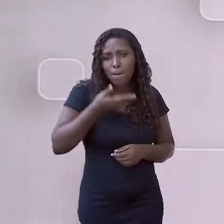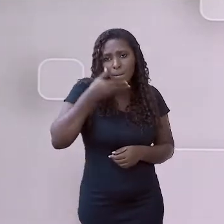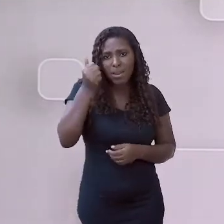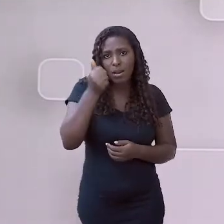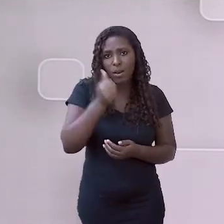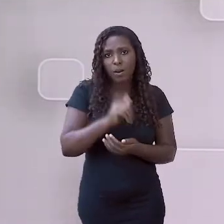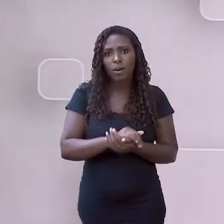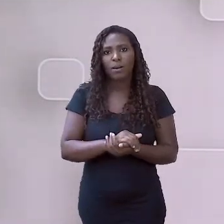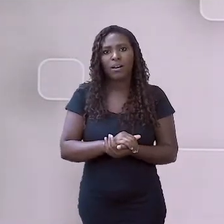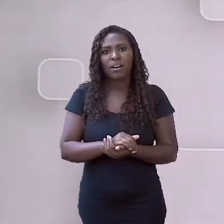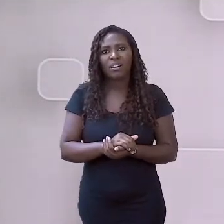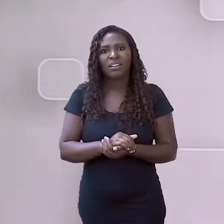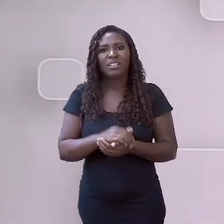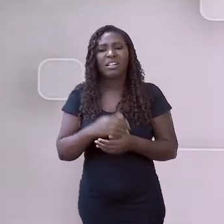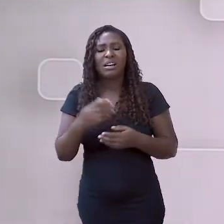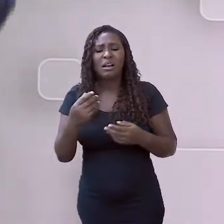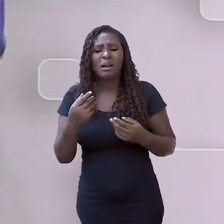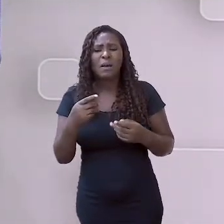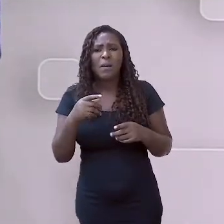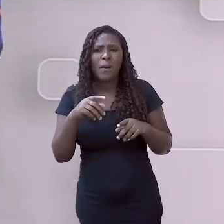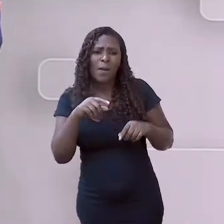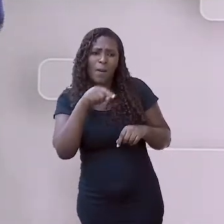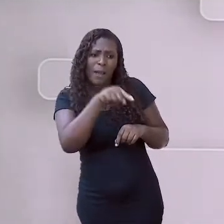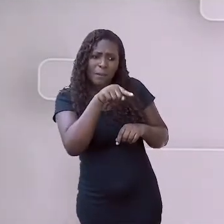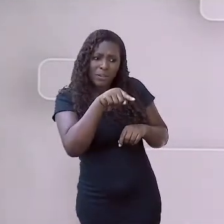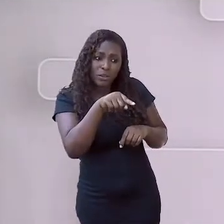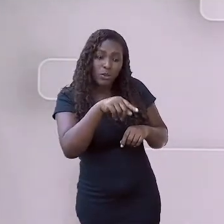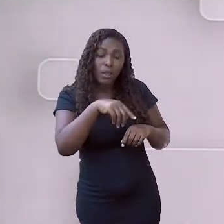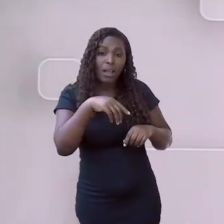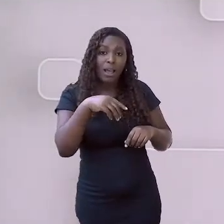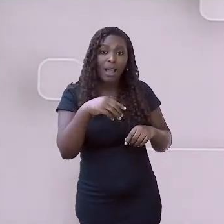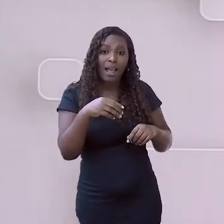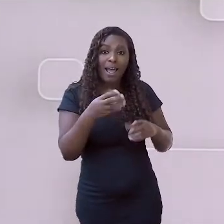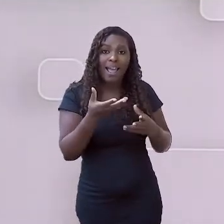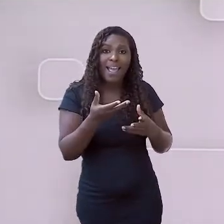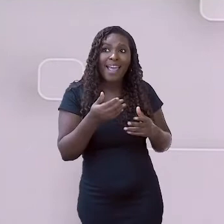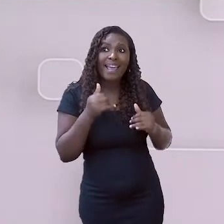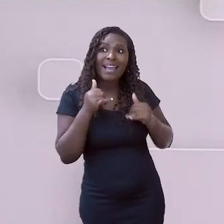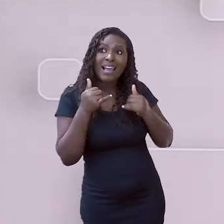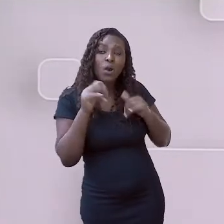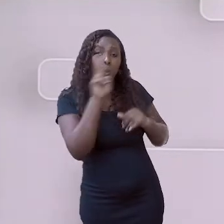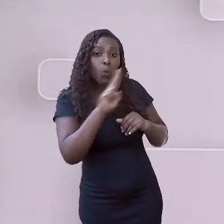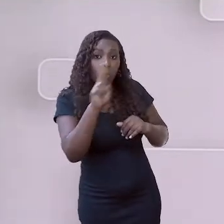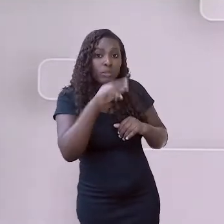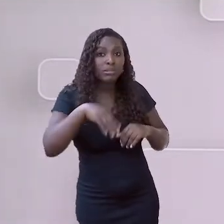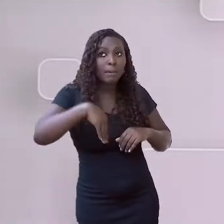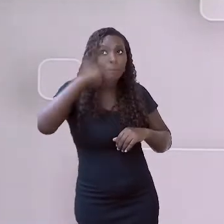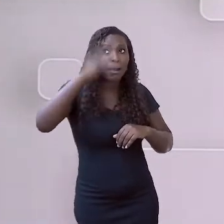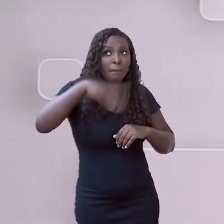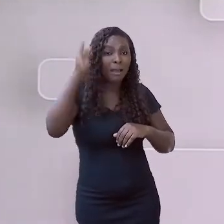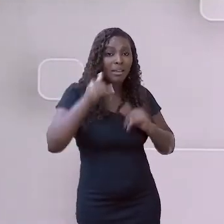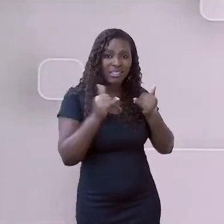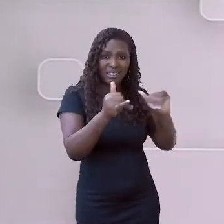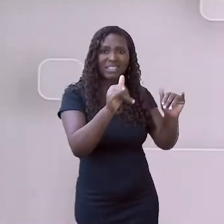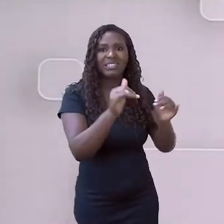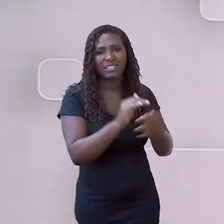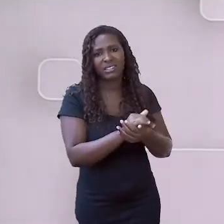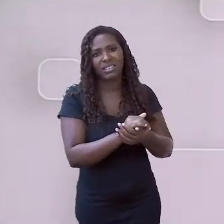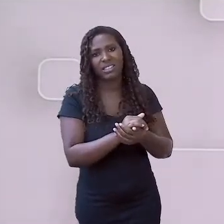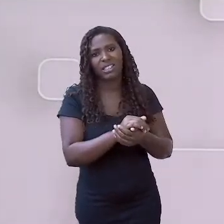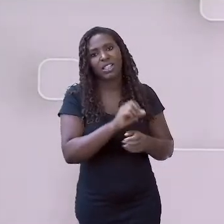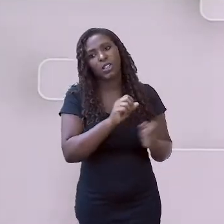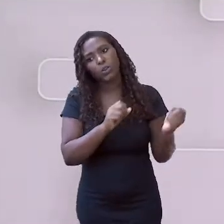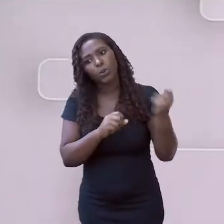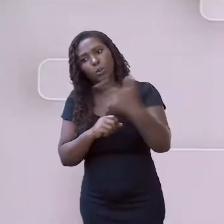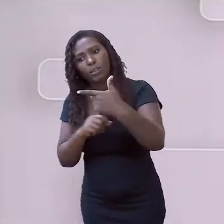consomem, mais produzem lixo, mais geram problemas ao meio ambiente. Por isso que